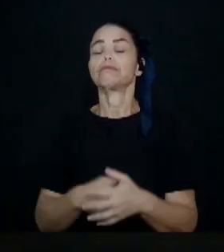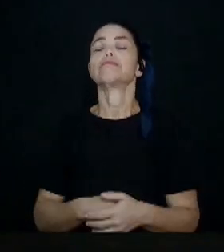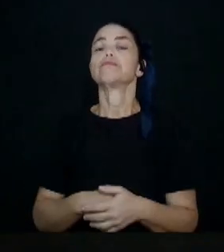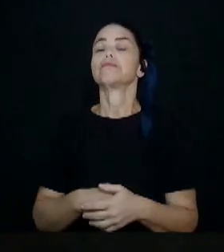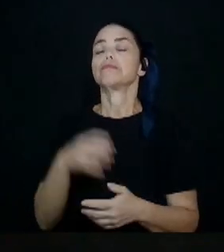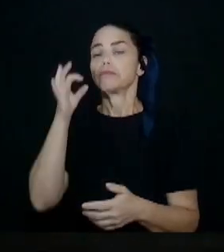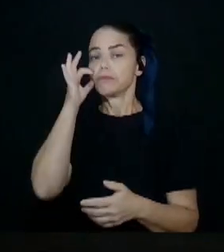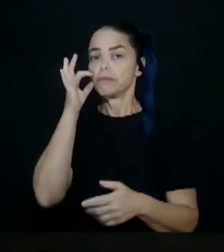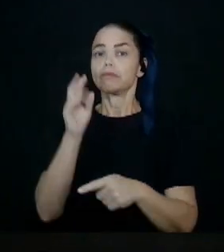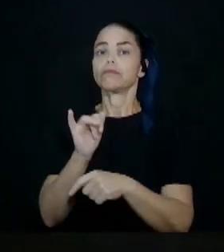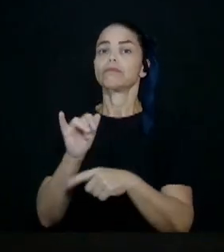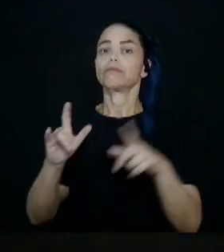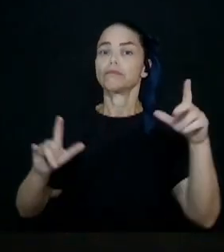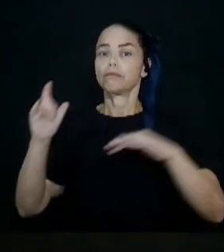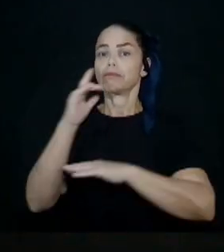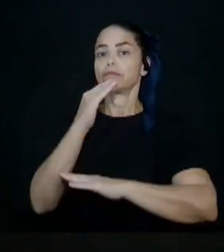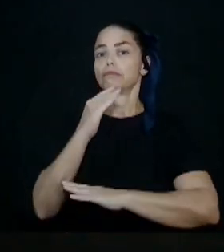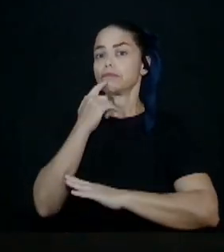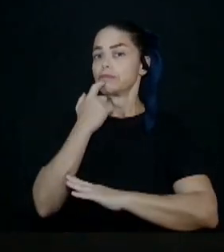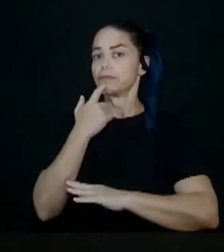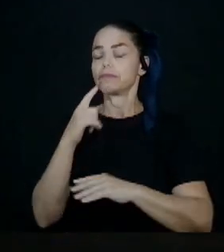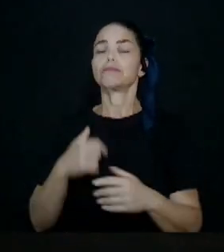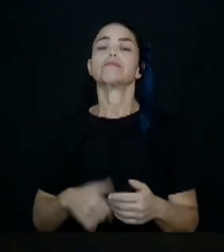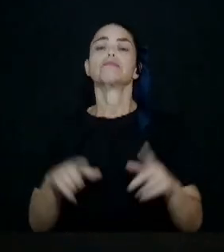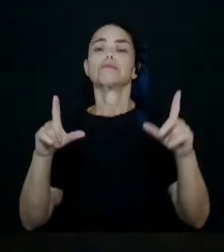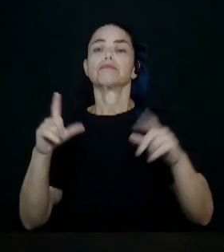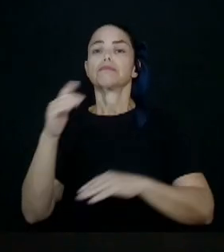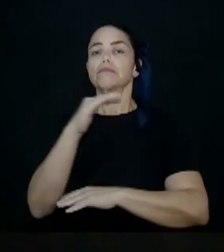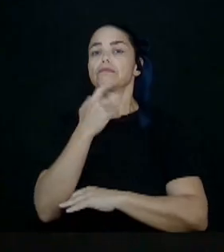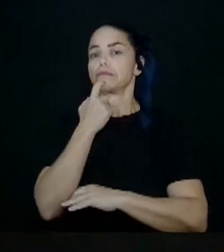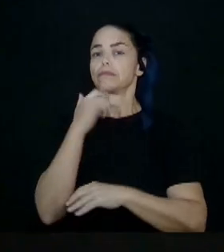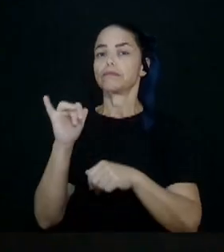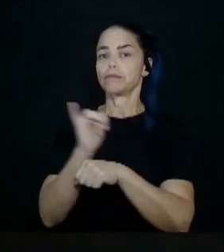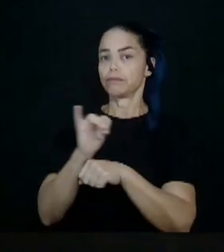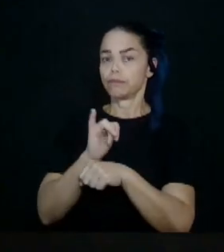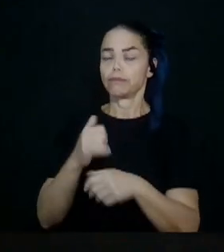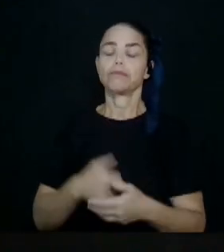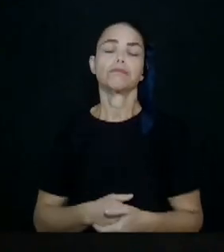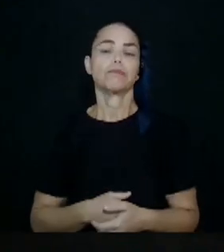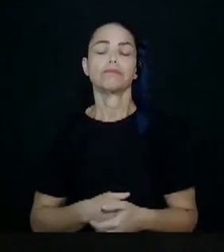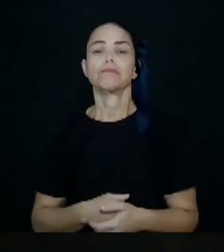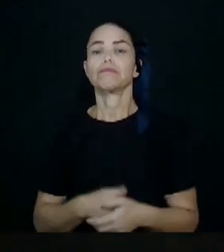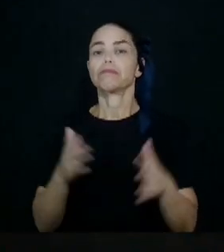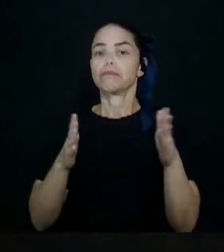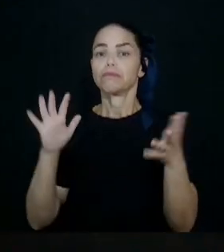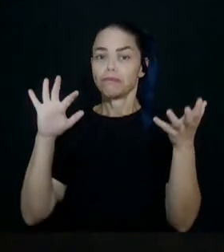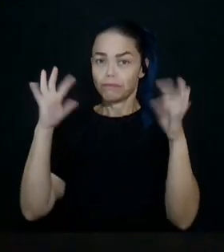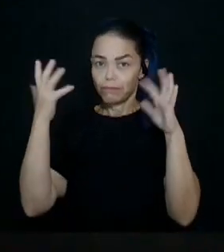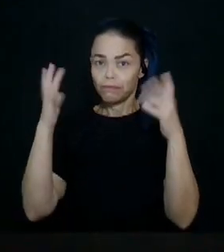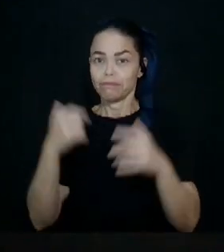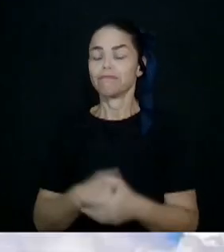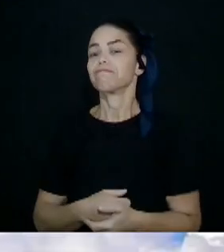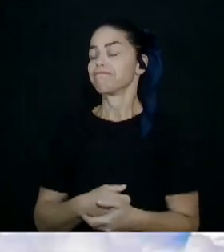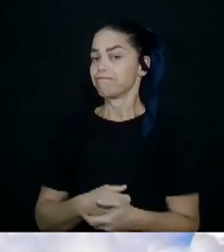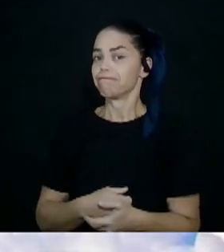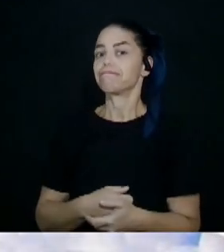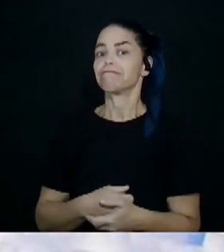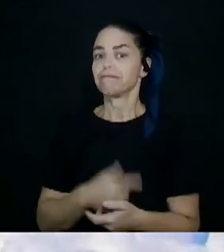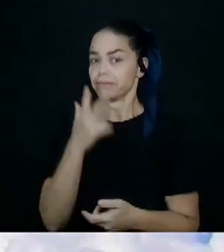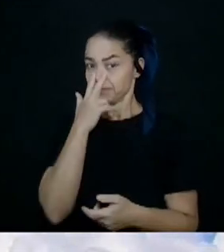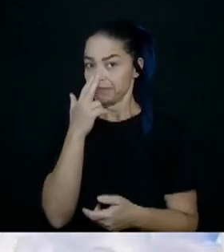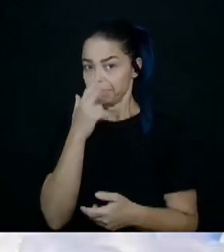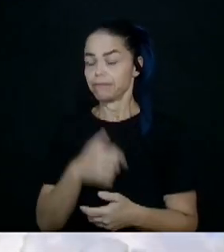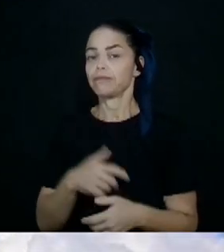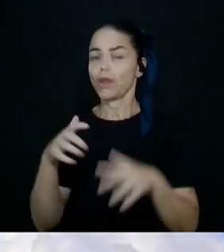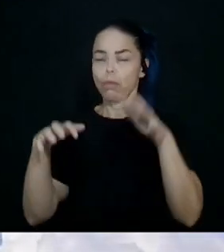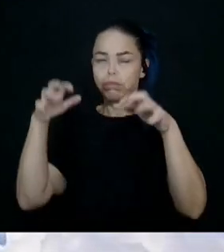Câmara Campinas e no canal da TV Câmara Campinas no YouTube. Previsão de hoje, vamos lá, né? Previsão do tempo, parece que tá chuviscando.